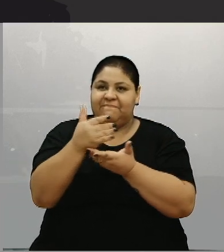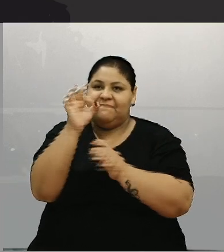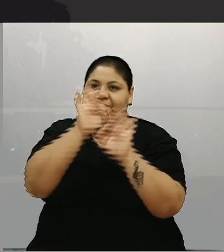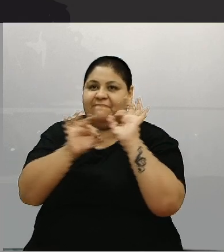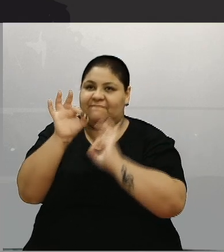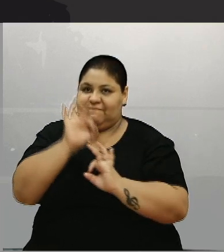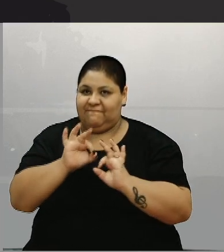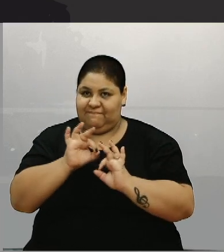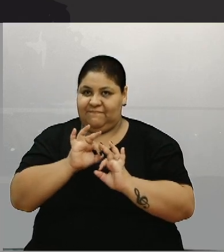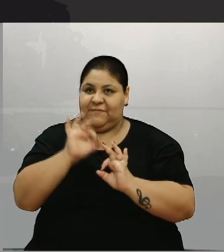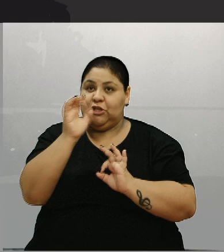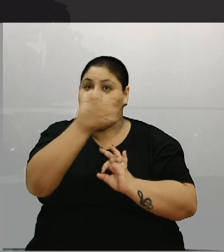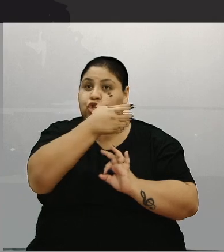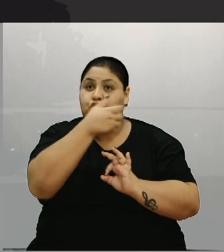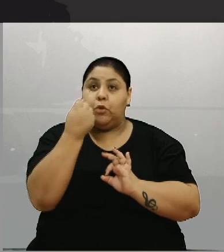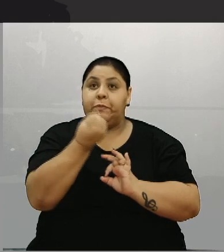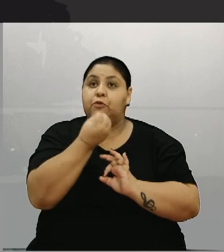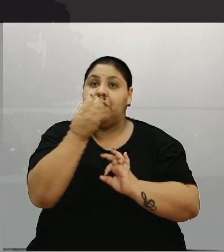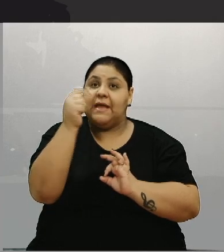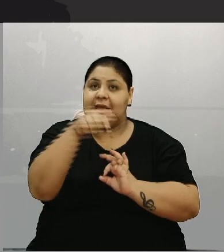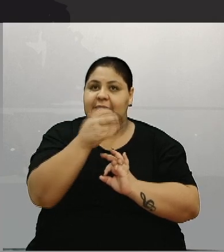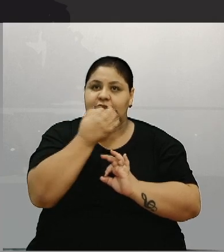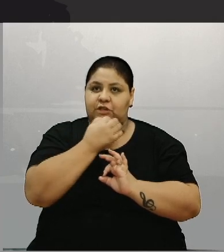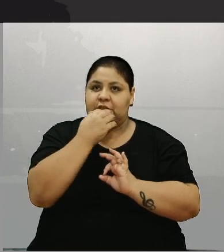do evento Chope do Bem Caxias.